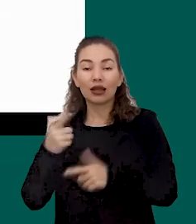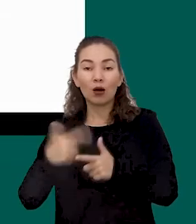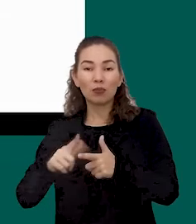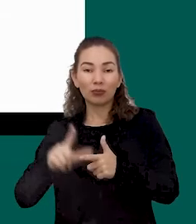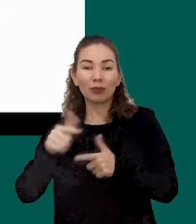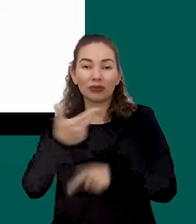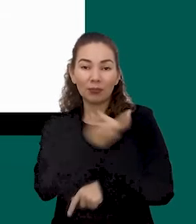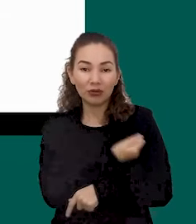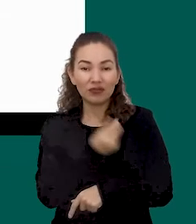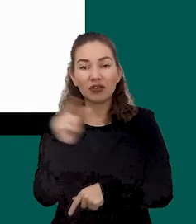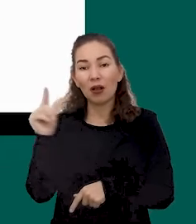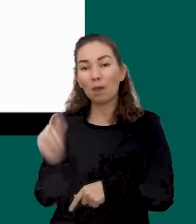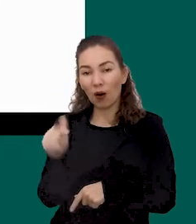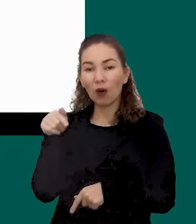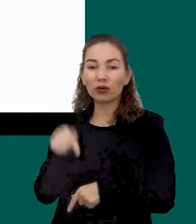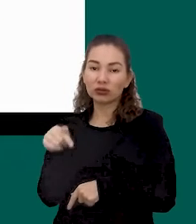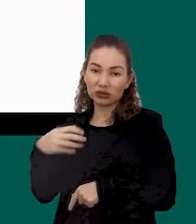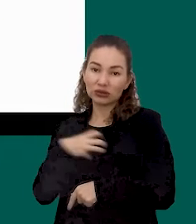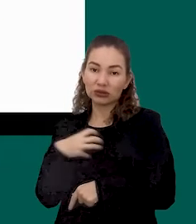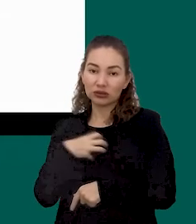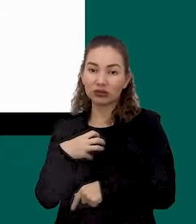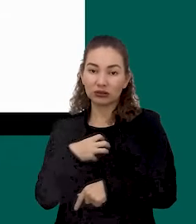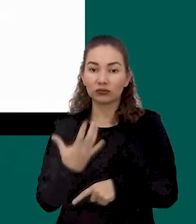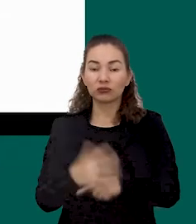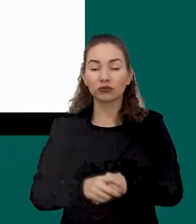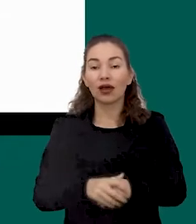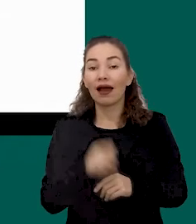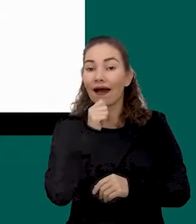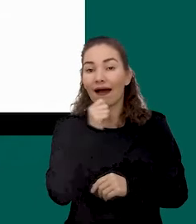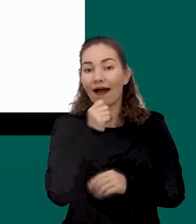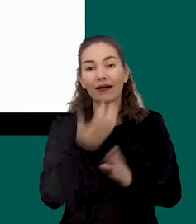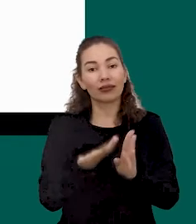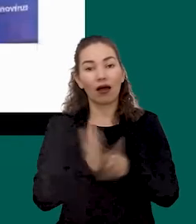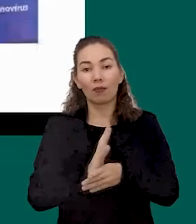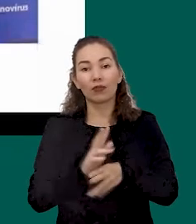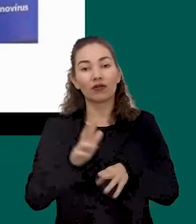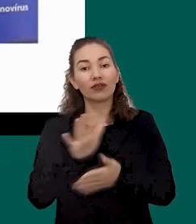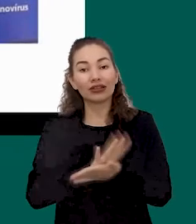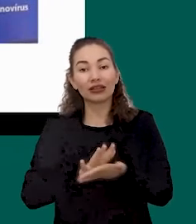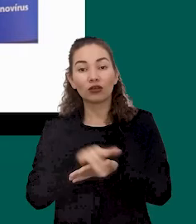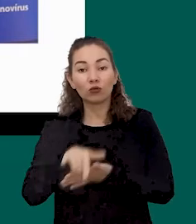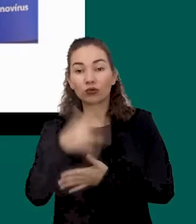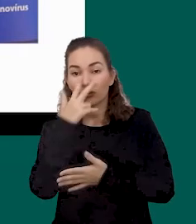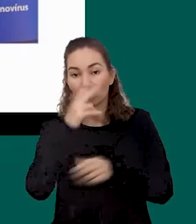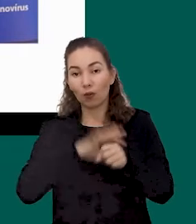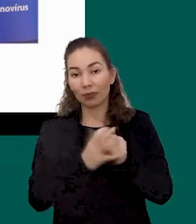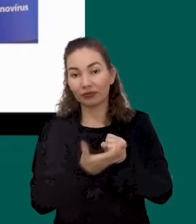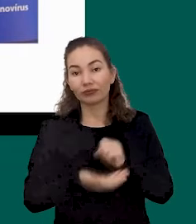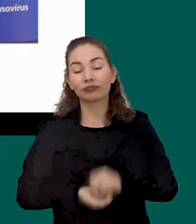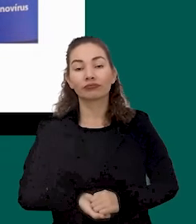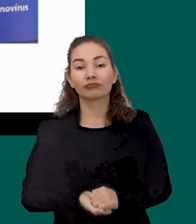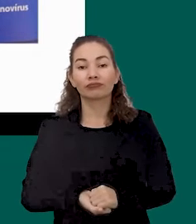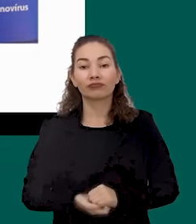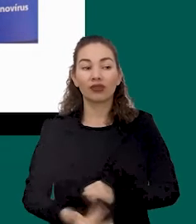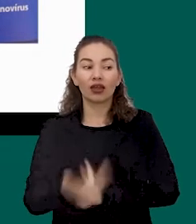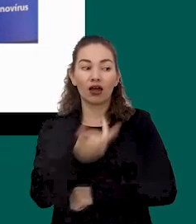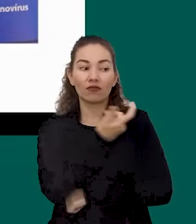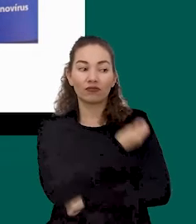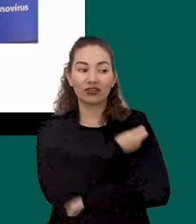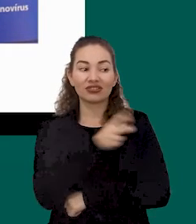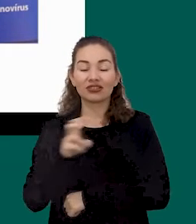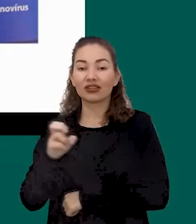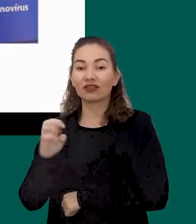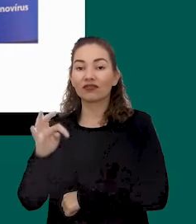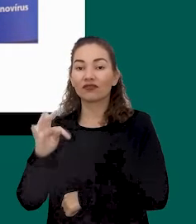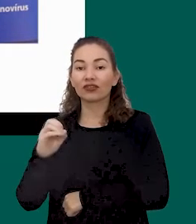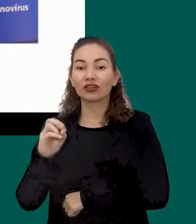ser aprovada nas próximas semanas, por enquanto, mas algumas estão em estudo, tá? Vacina de vetor viral. O que